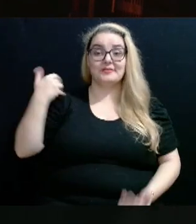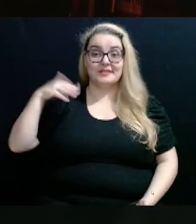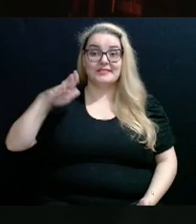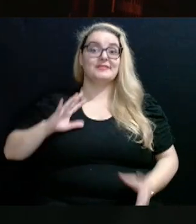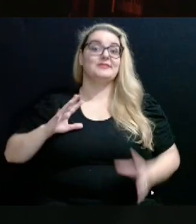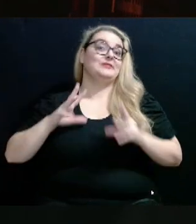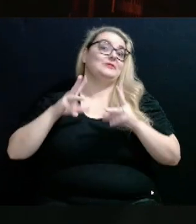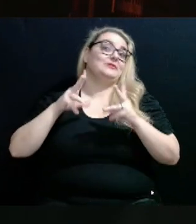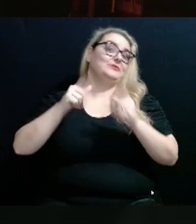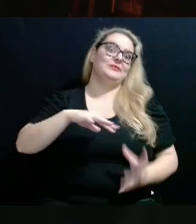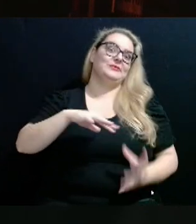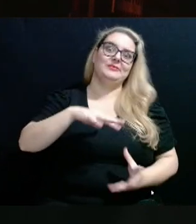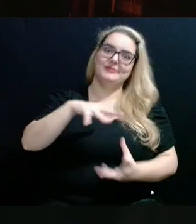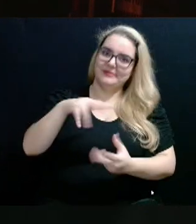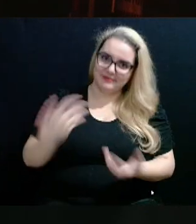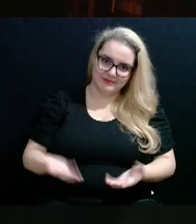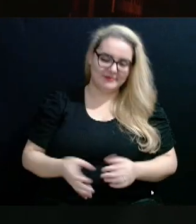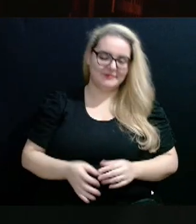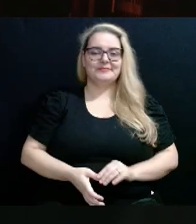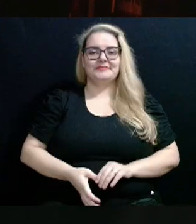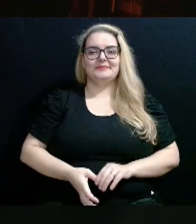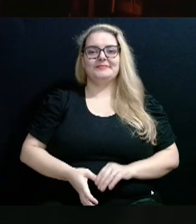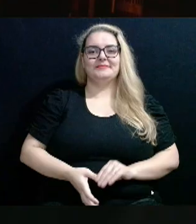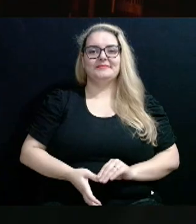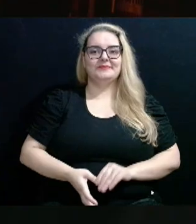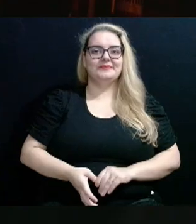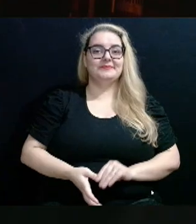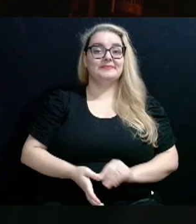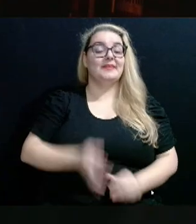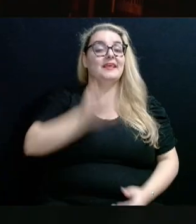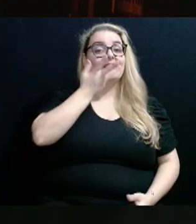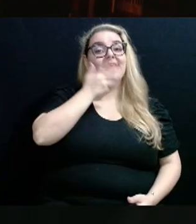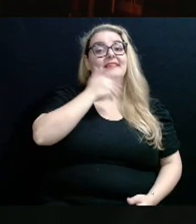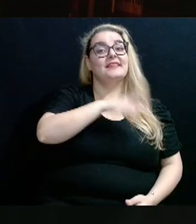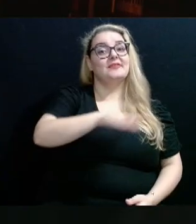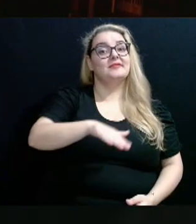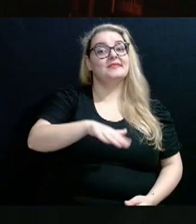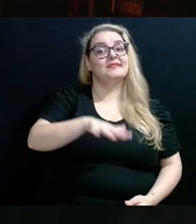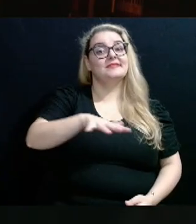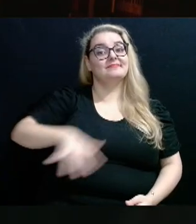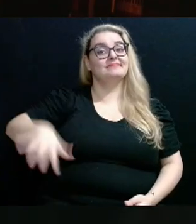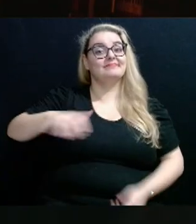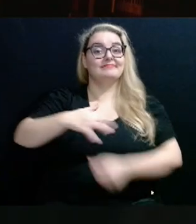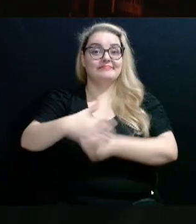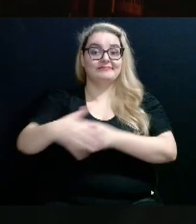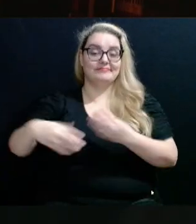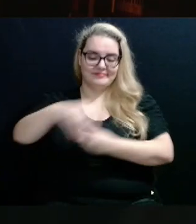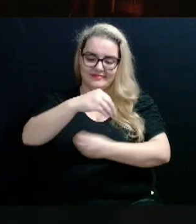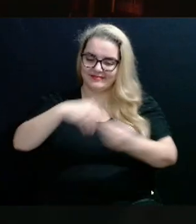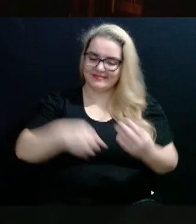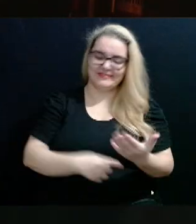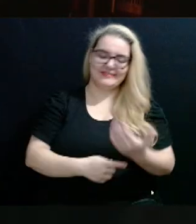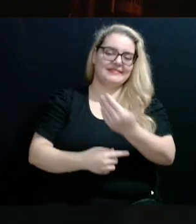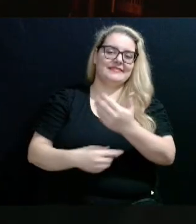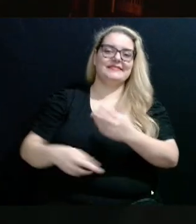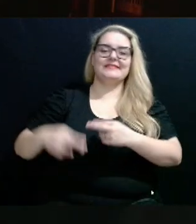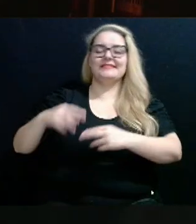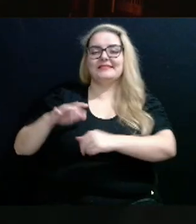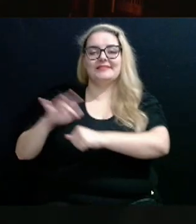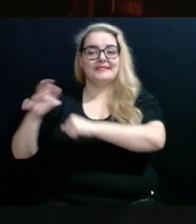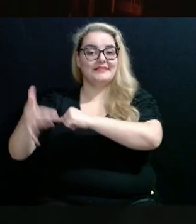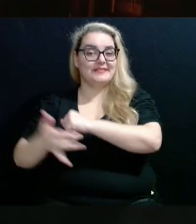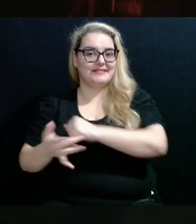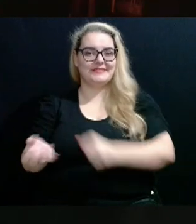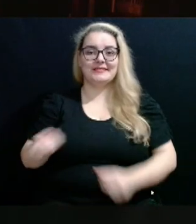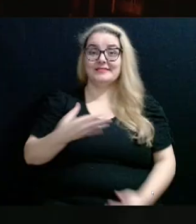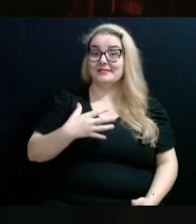ao mundo digital, esse universo, gente, também se mistura com tecnologia, com redes sociais, novas formas de